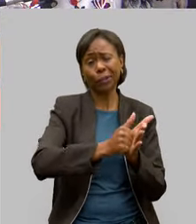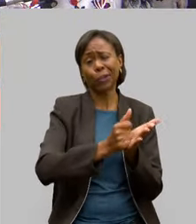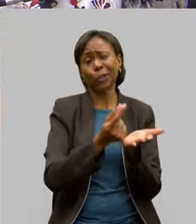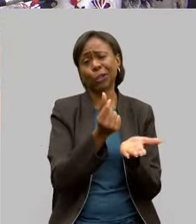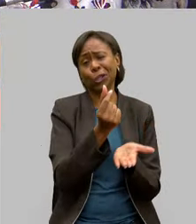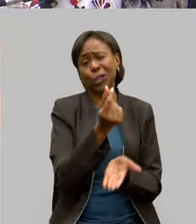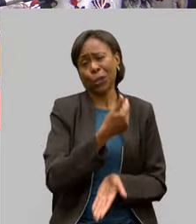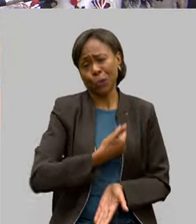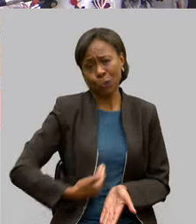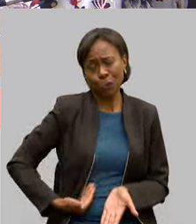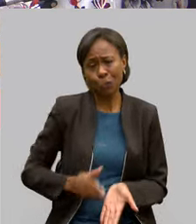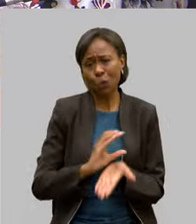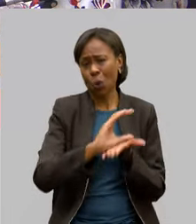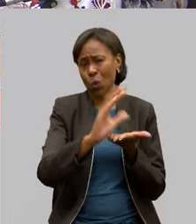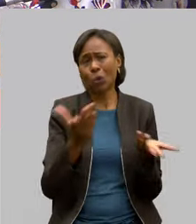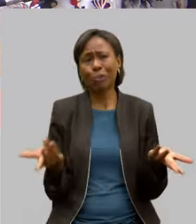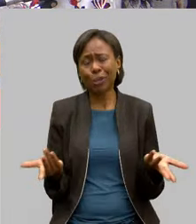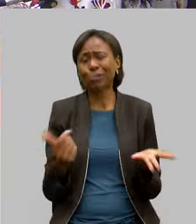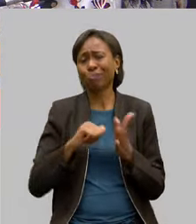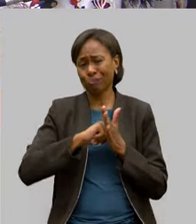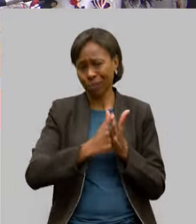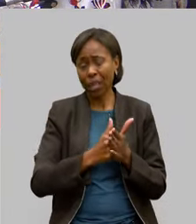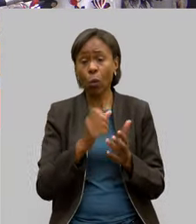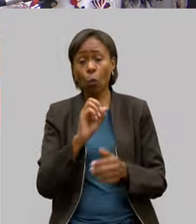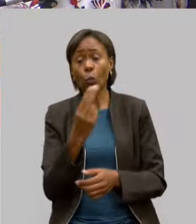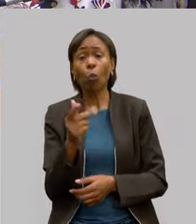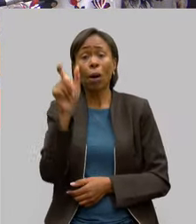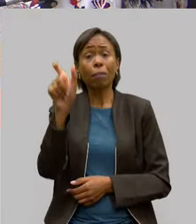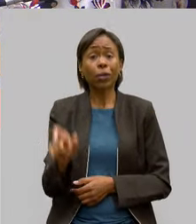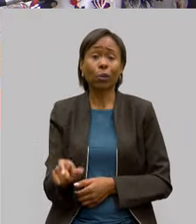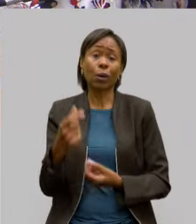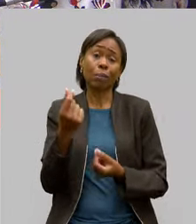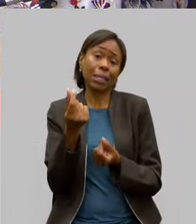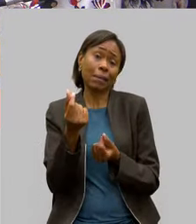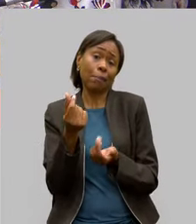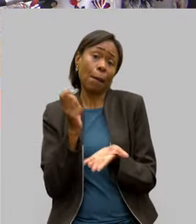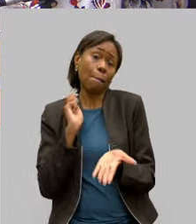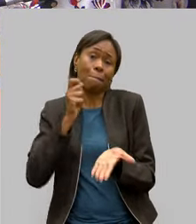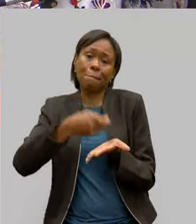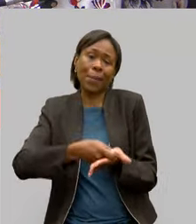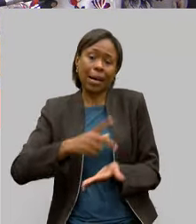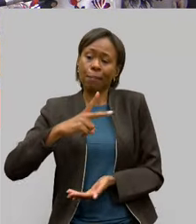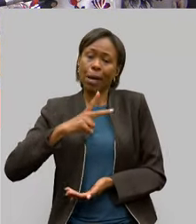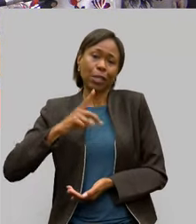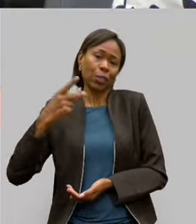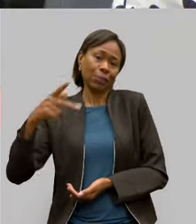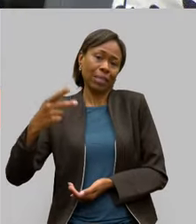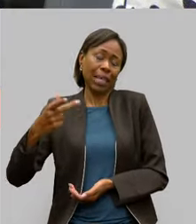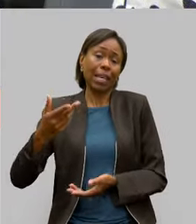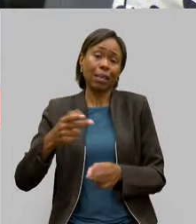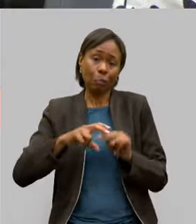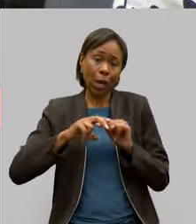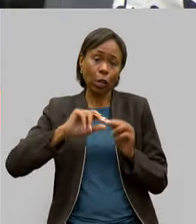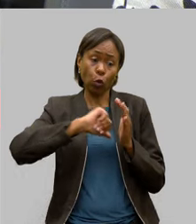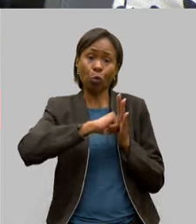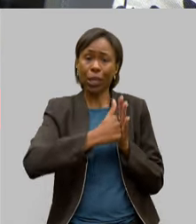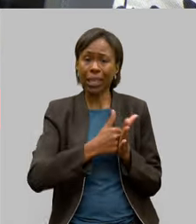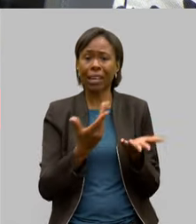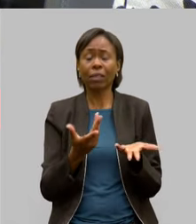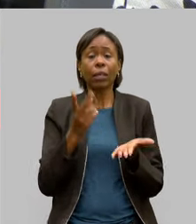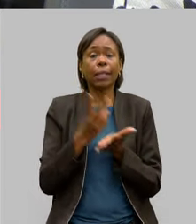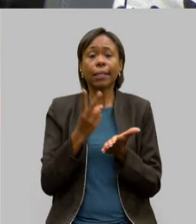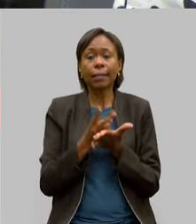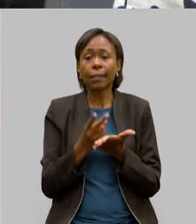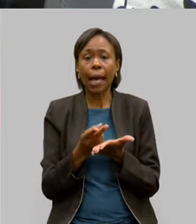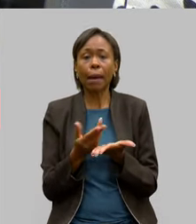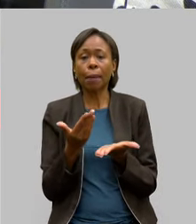a gente tem que às vezes a pessoa comprar de forma particular e através do bloqueio e todo momento prestar contas